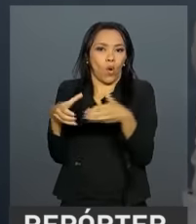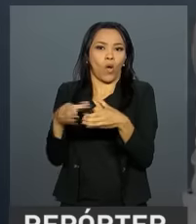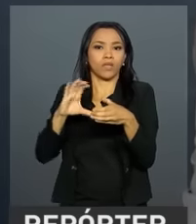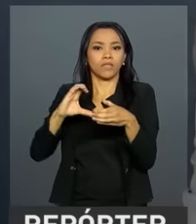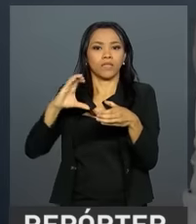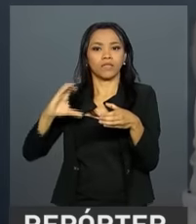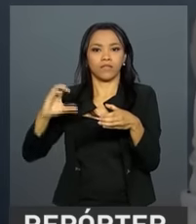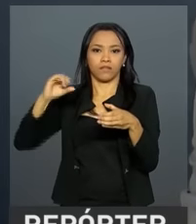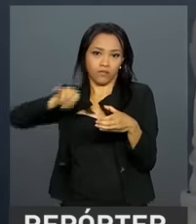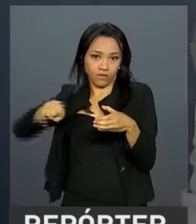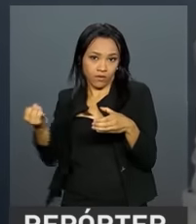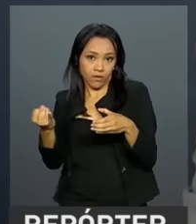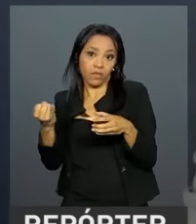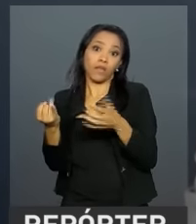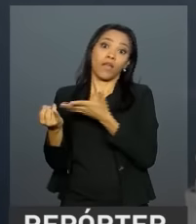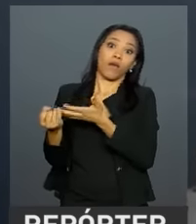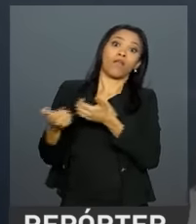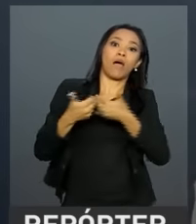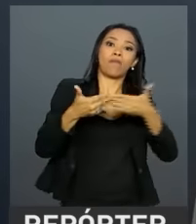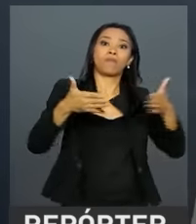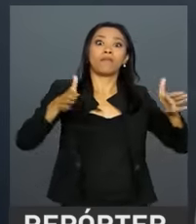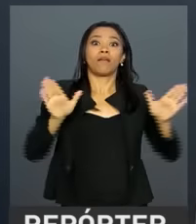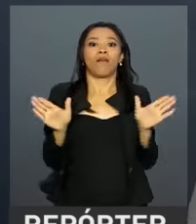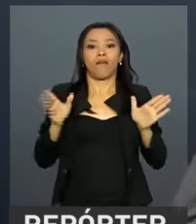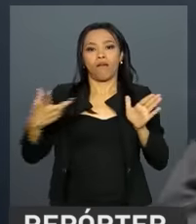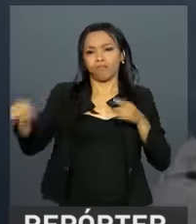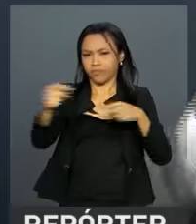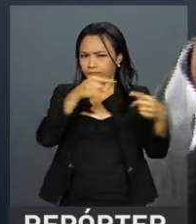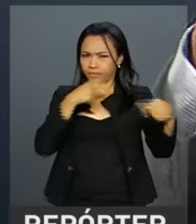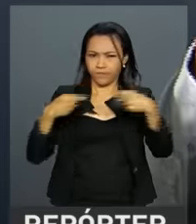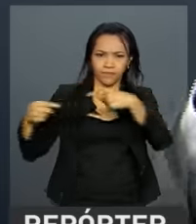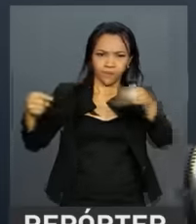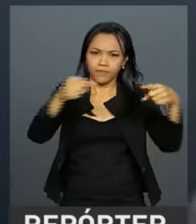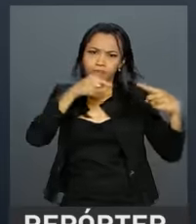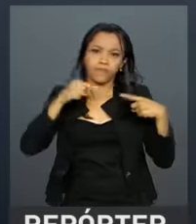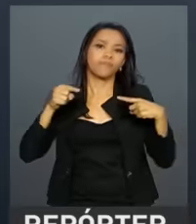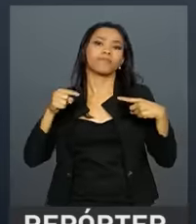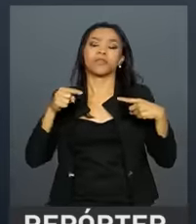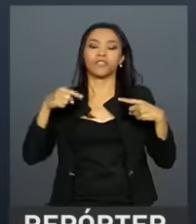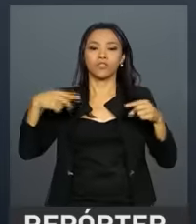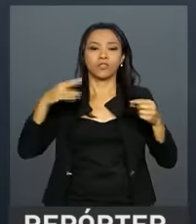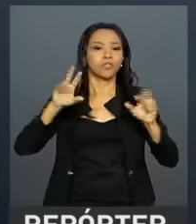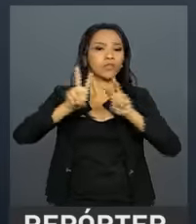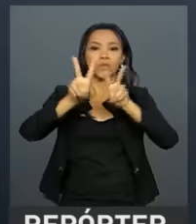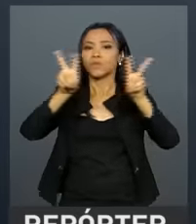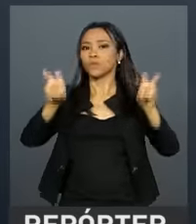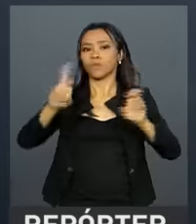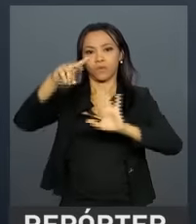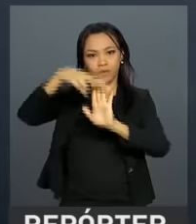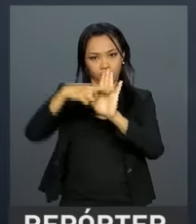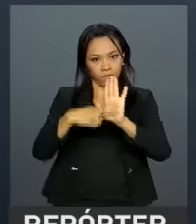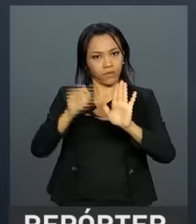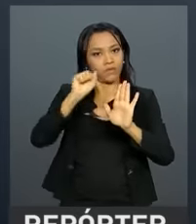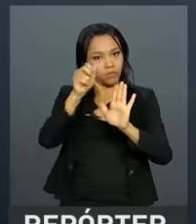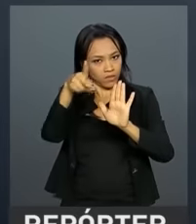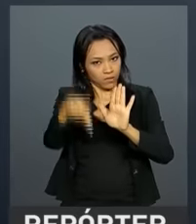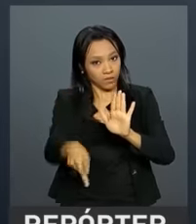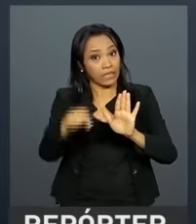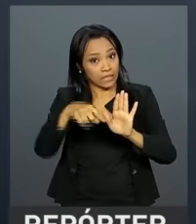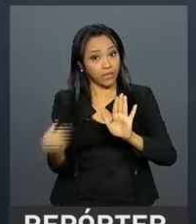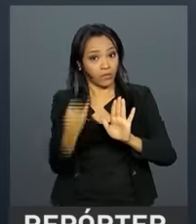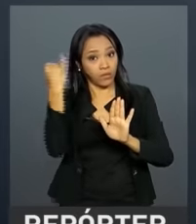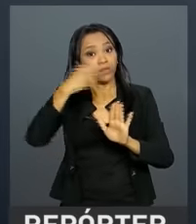comissão para o amplo debate da eh quase revolução previdenciária indispensável eh para o